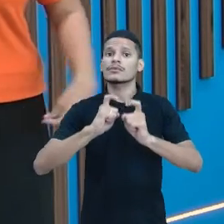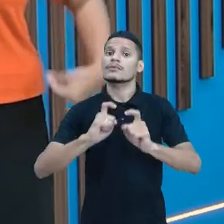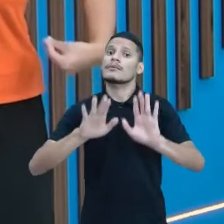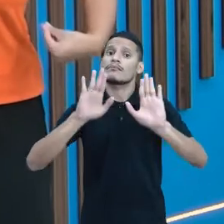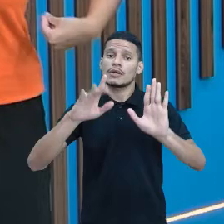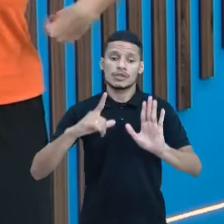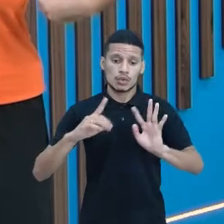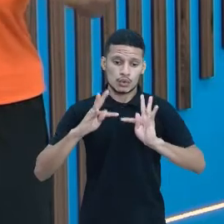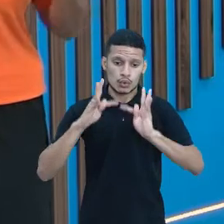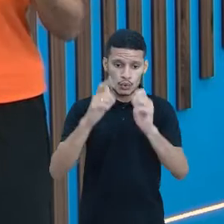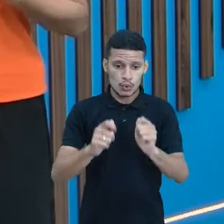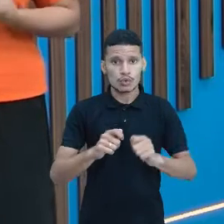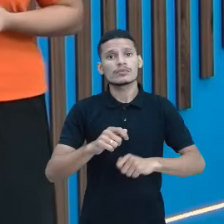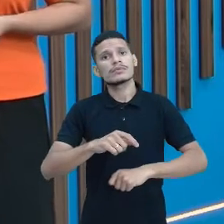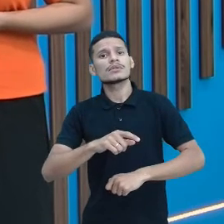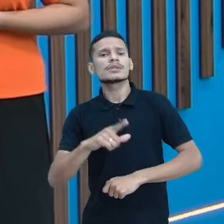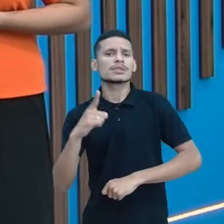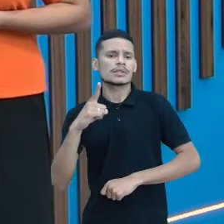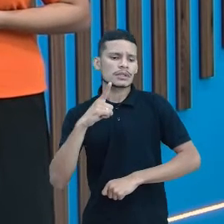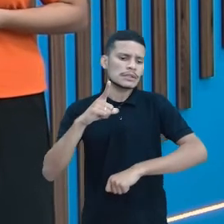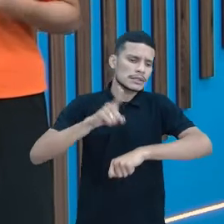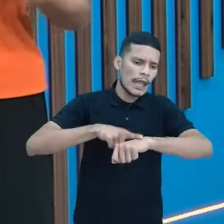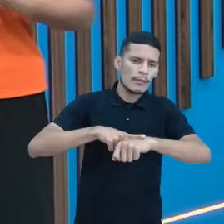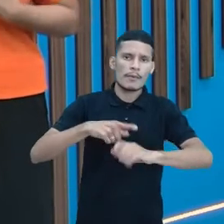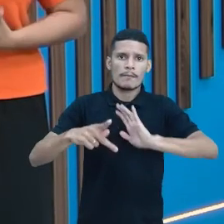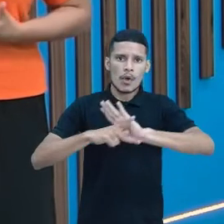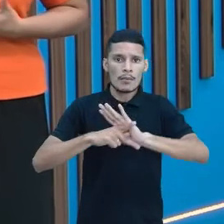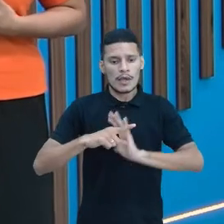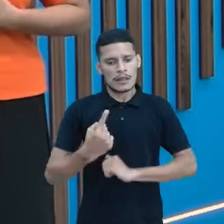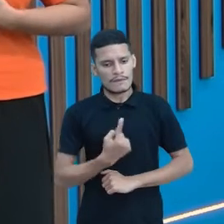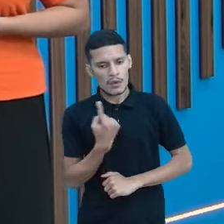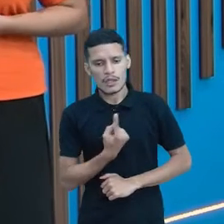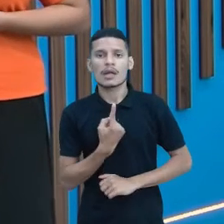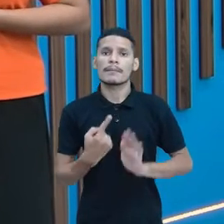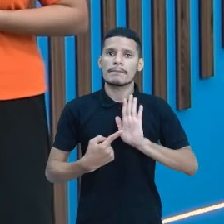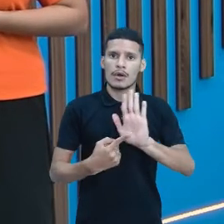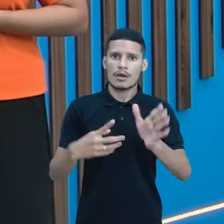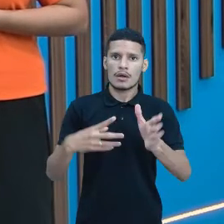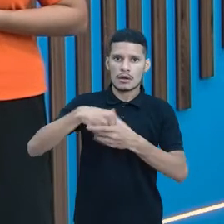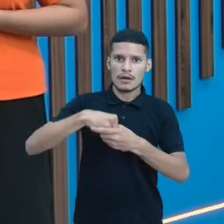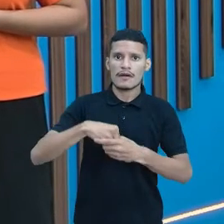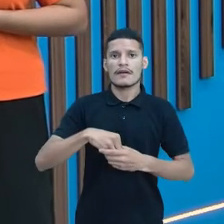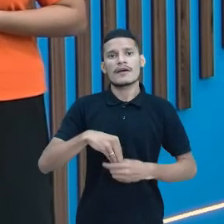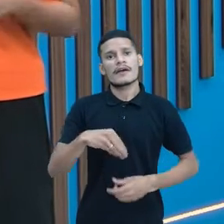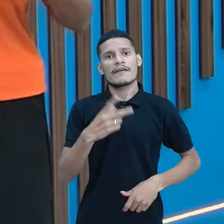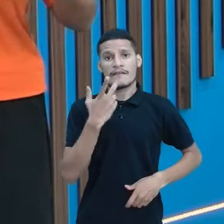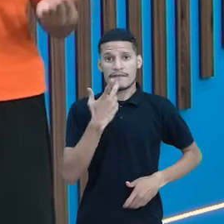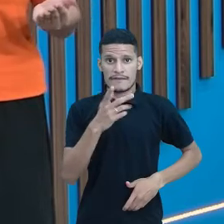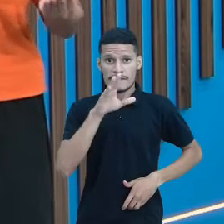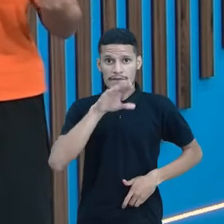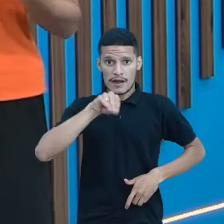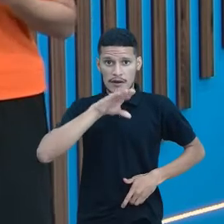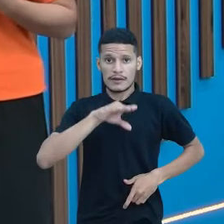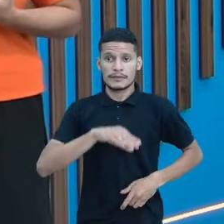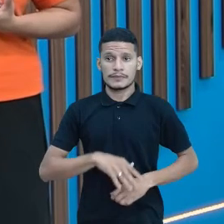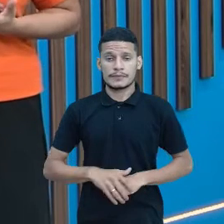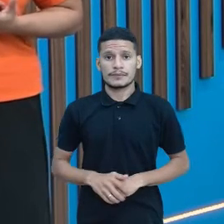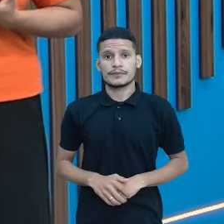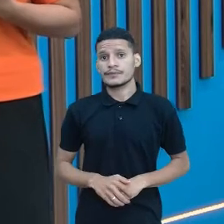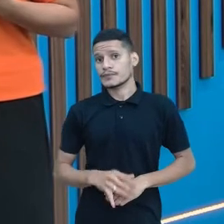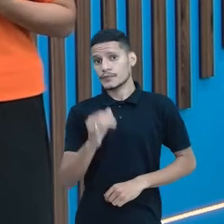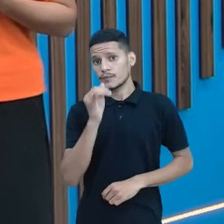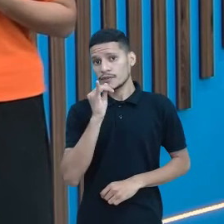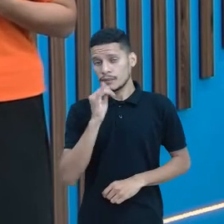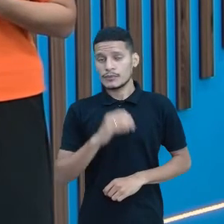as marcações de individualidade, elas aparecem na nossa fala. Então, o